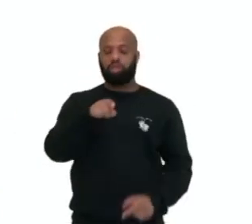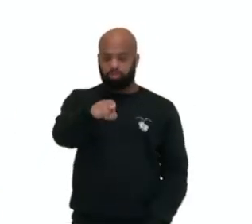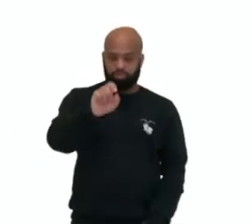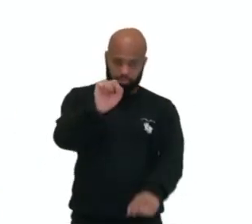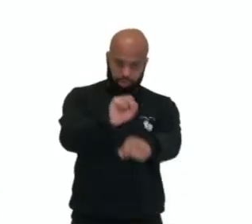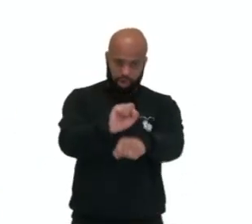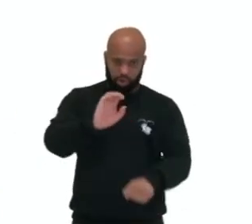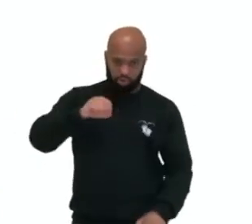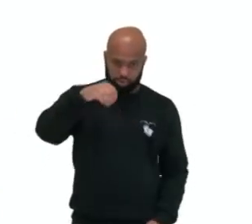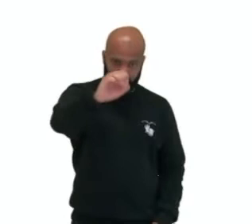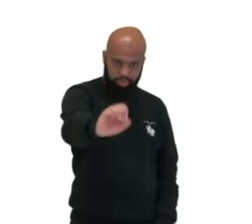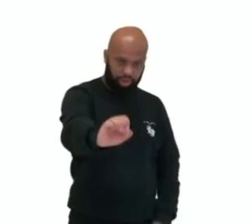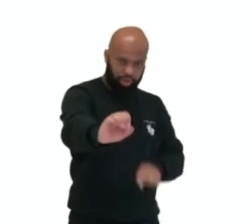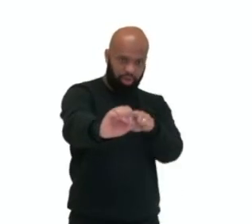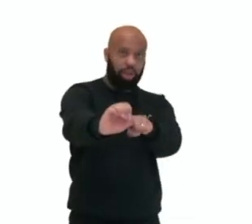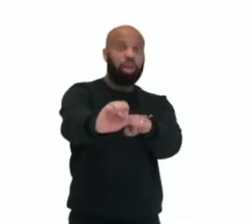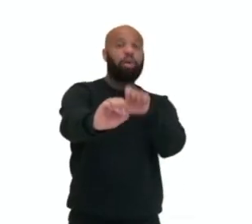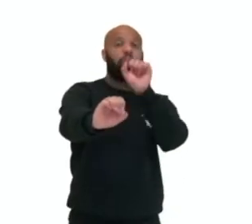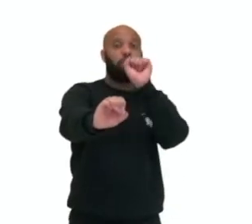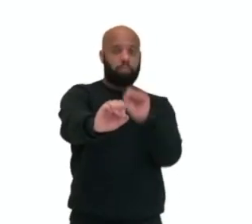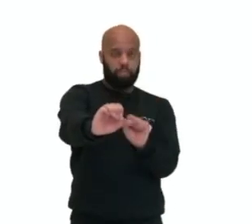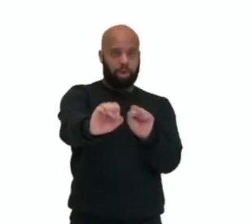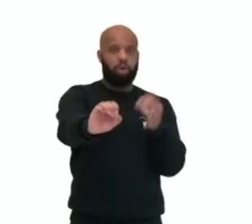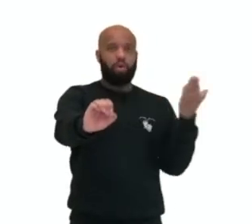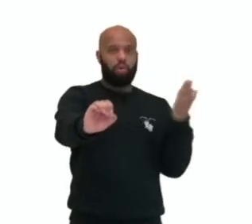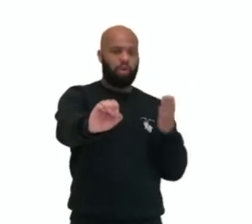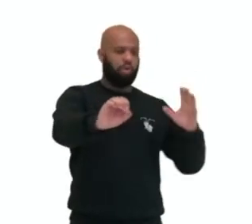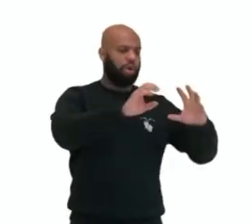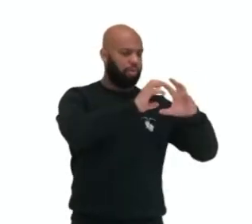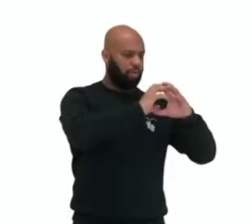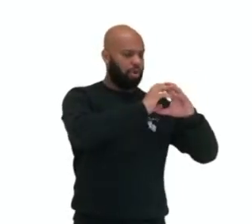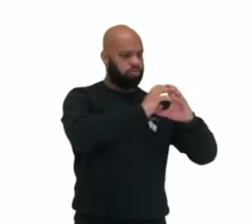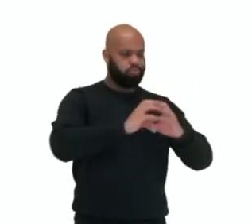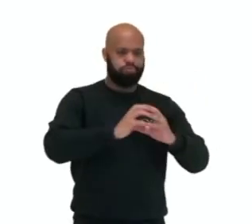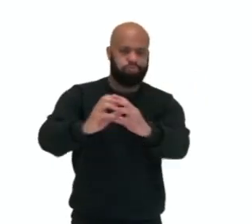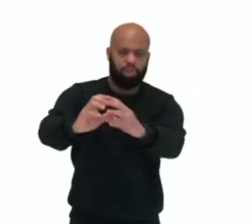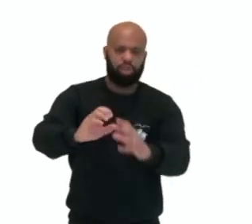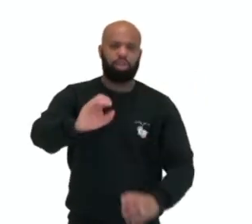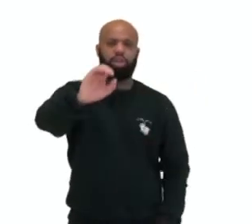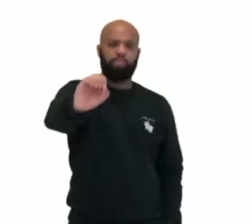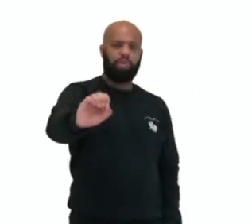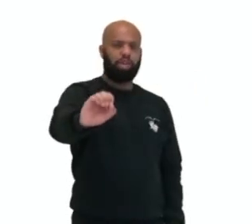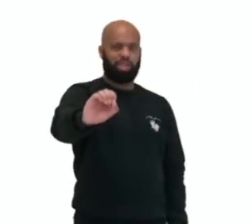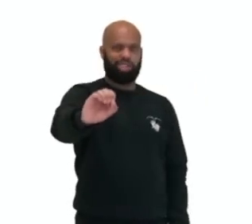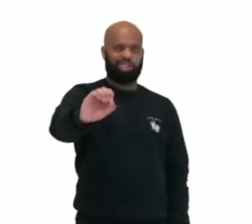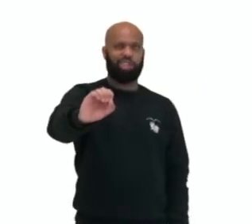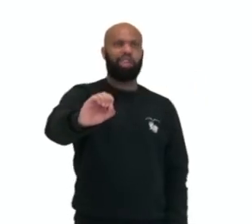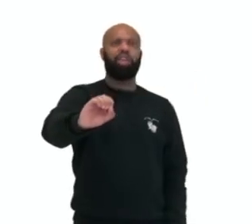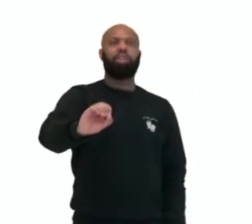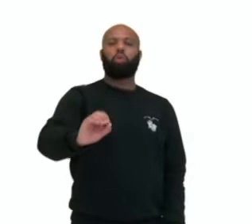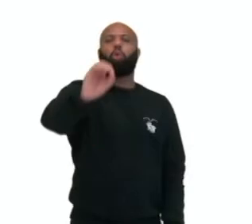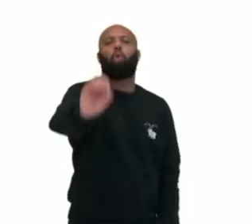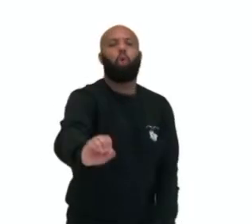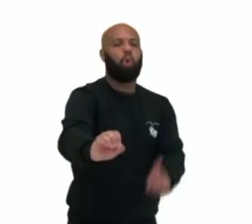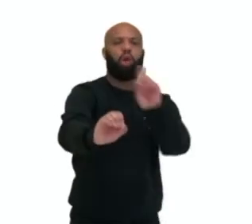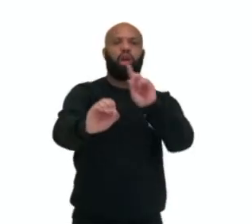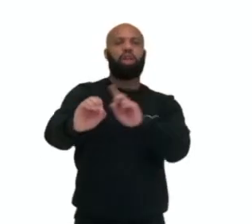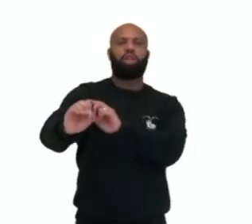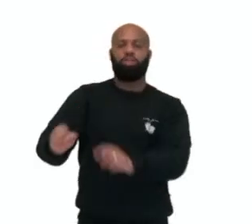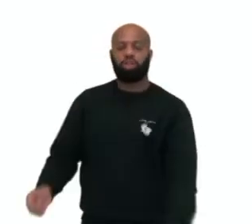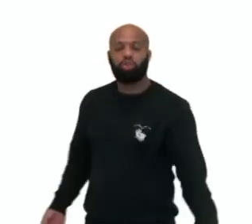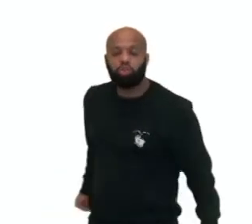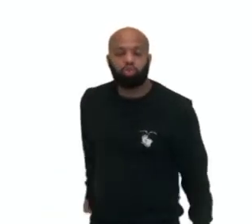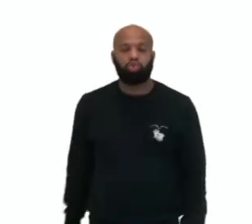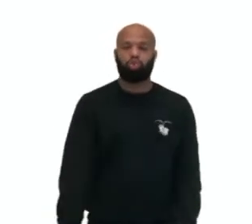o alvo para a aproximação das bochas. Então, o bolim ele não é colocado lá num